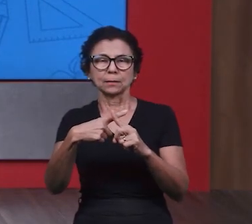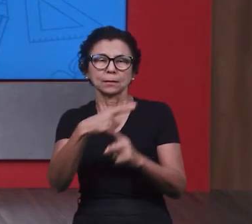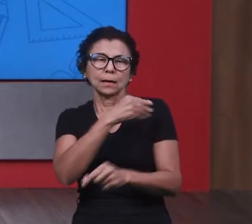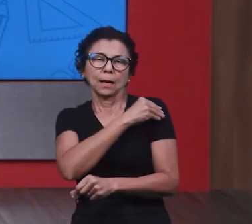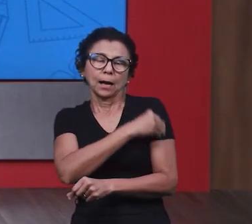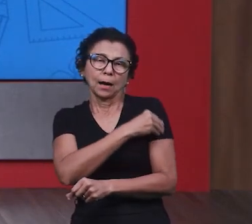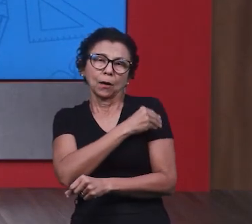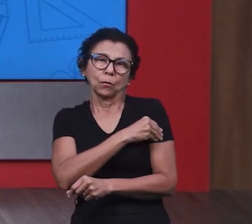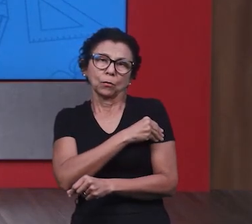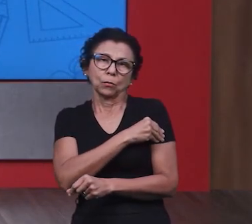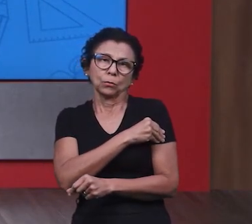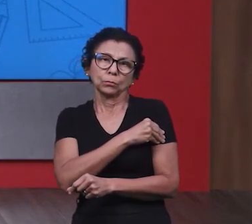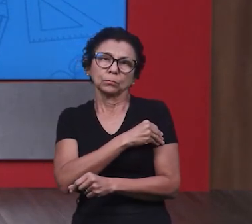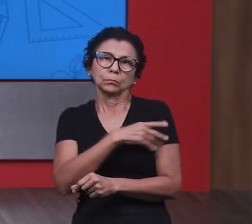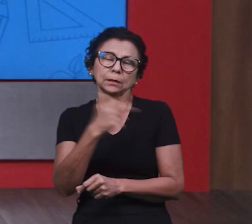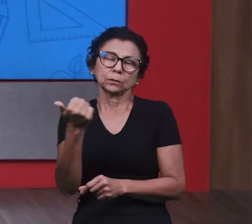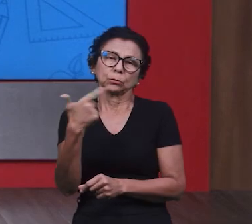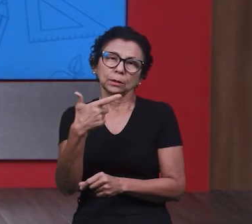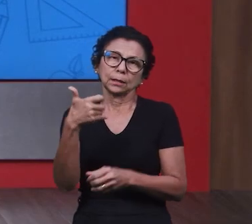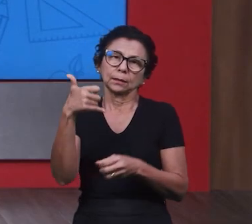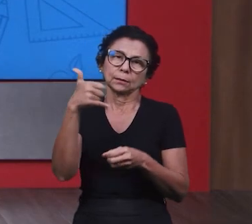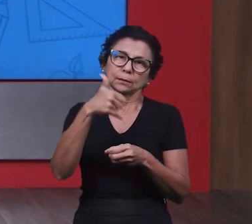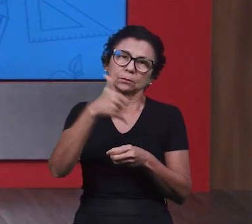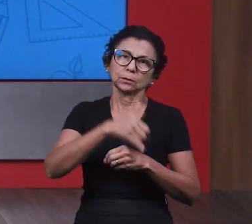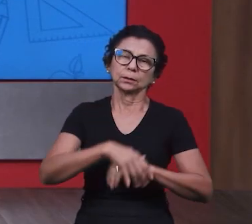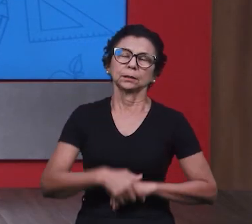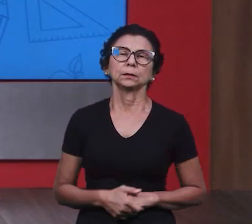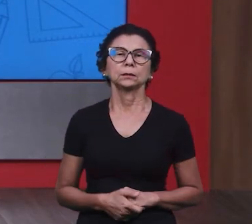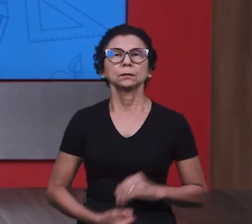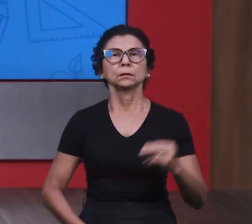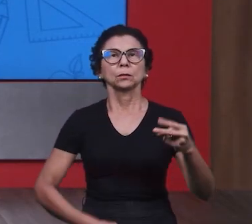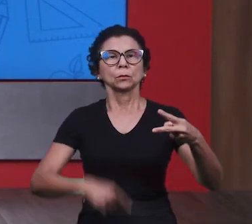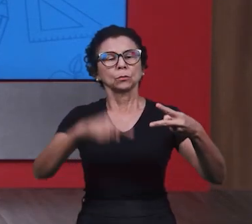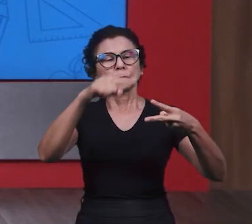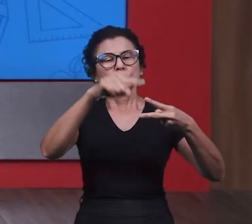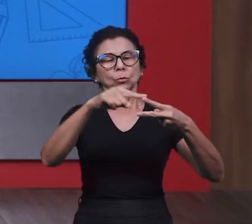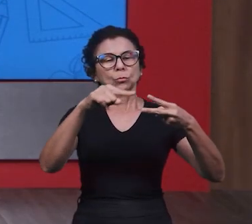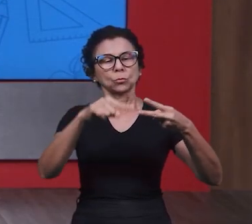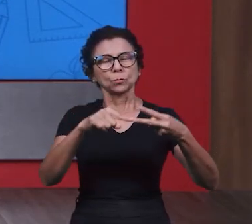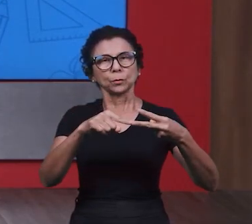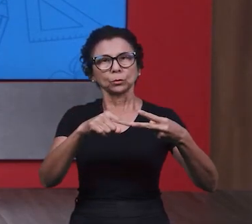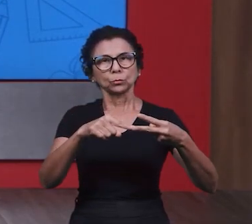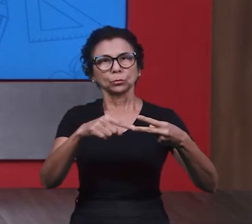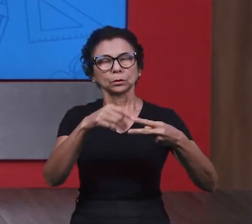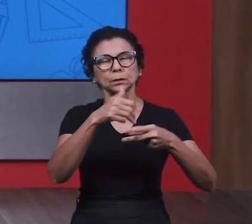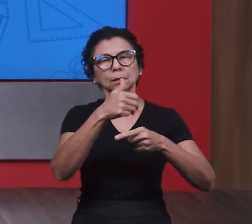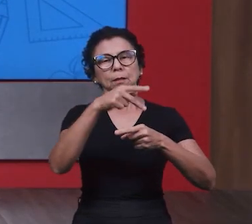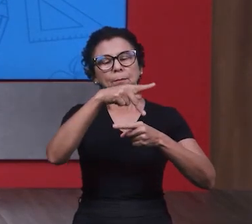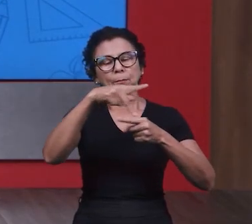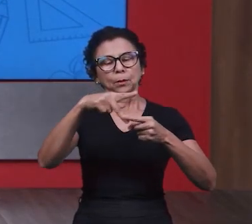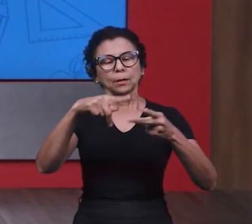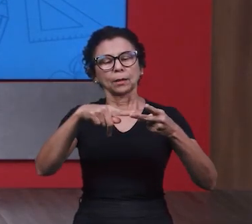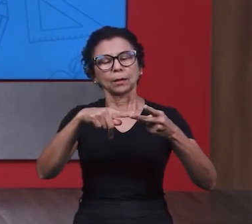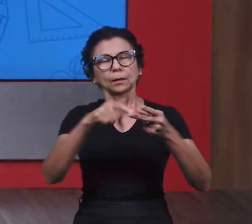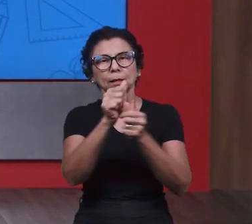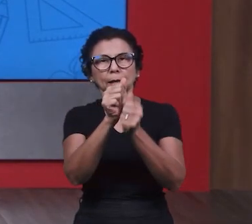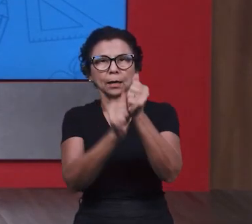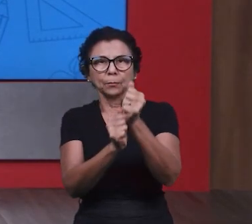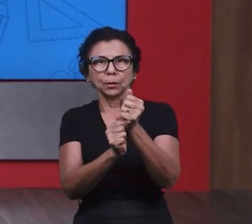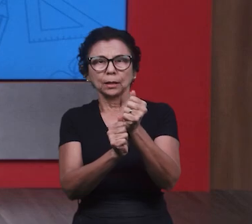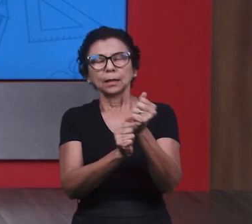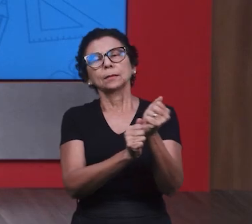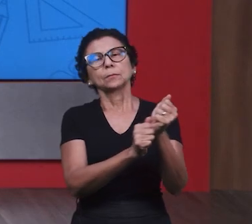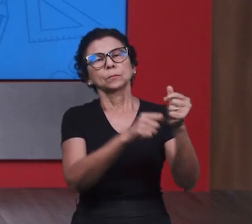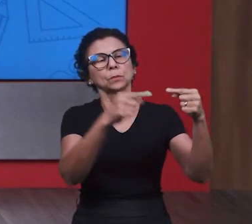dissolve semelhante. Apolar dissolve apolar, polar dissolve polar. Nós podemos fazer